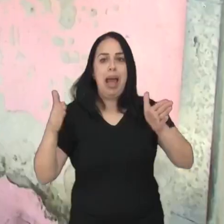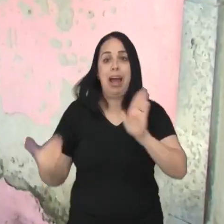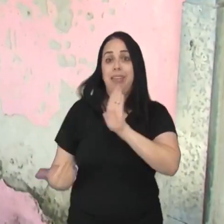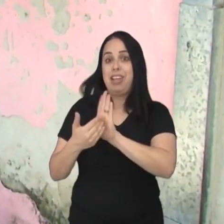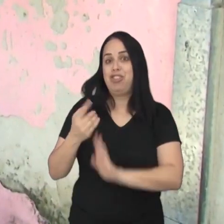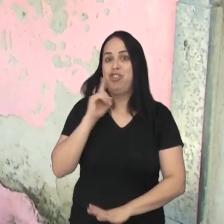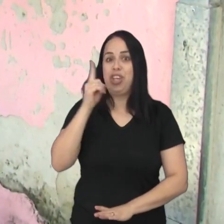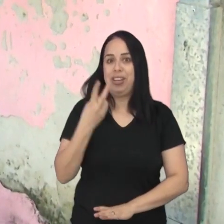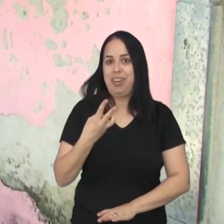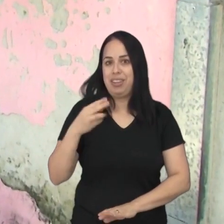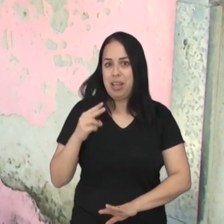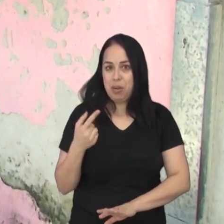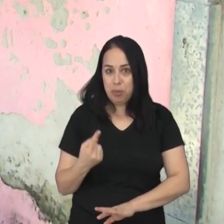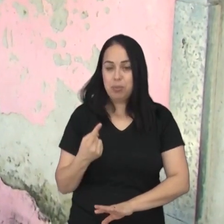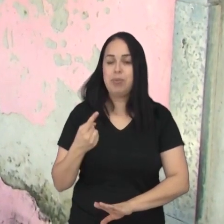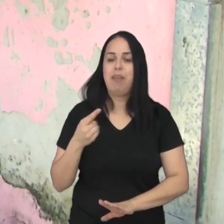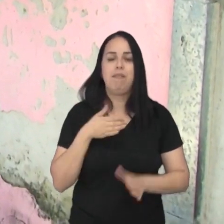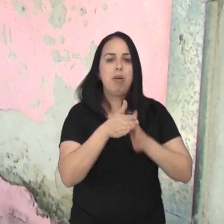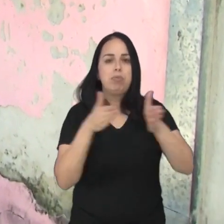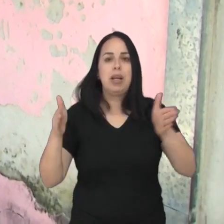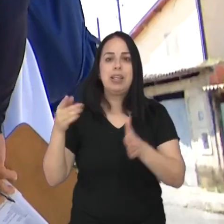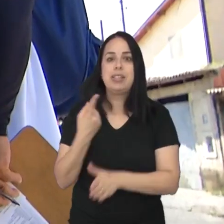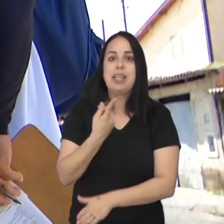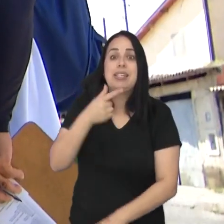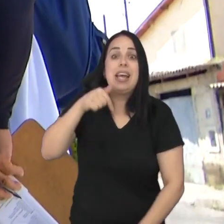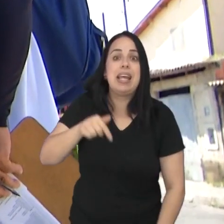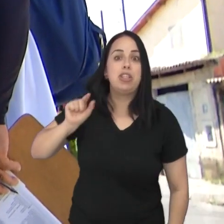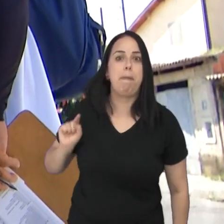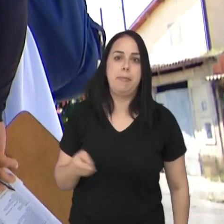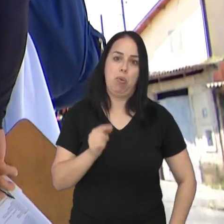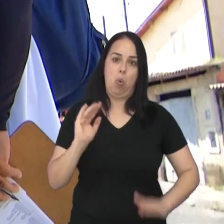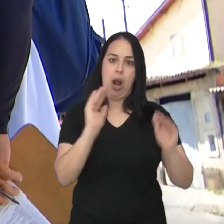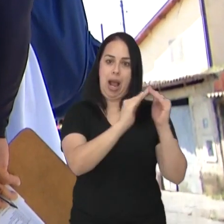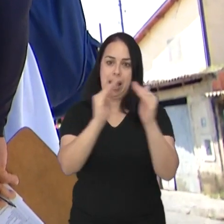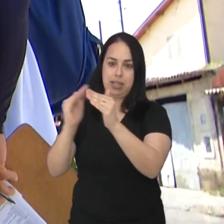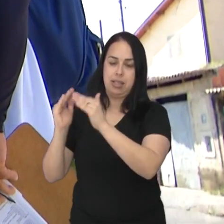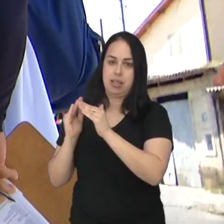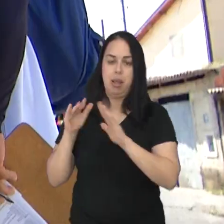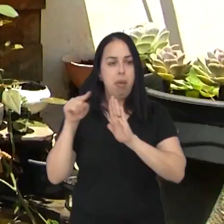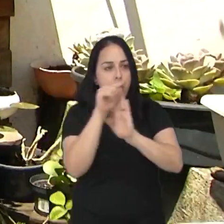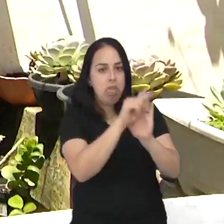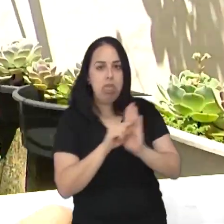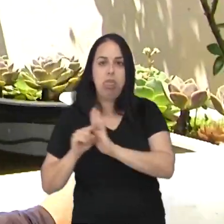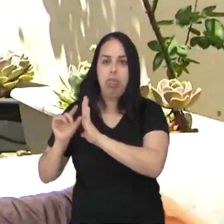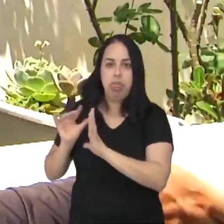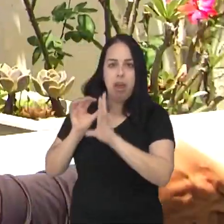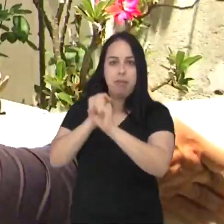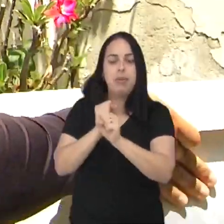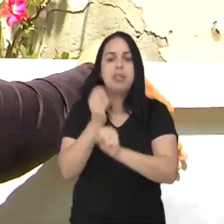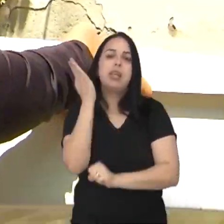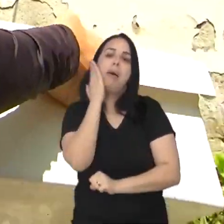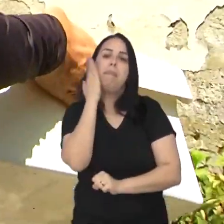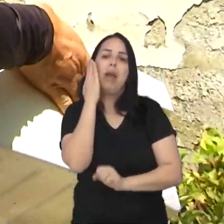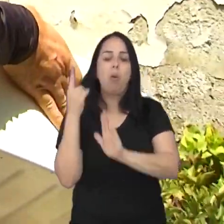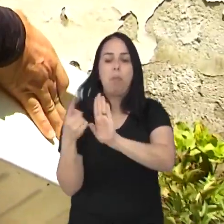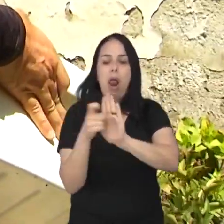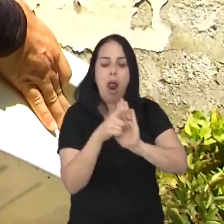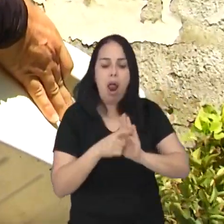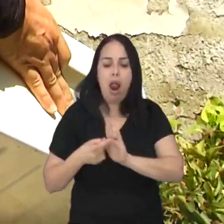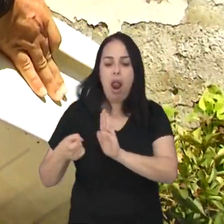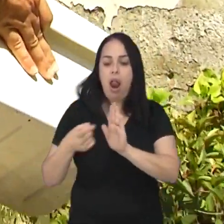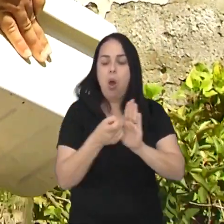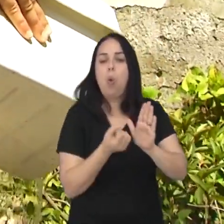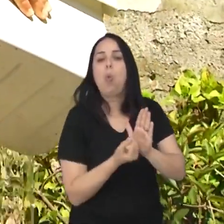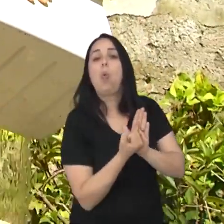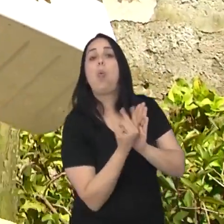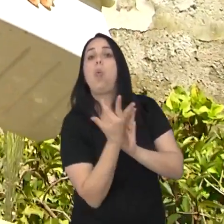janeiro. Até o dia 31, os agentes devem visitar mais de 17 mil casas. Esse levantamento vai apontar o índice